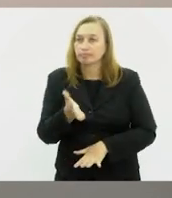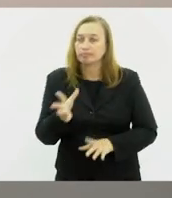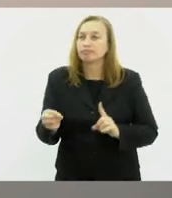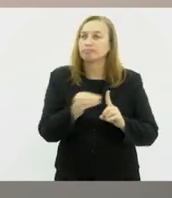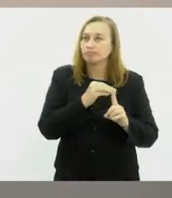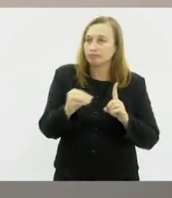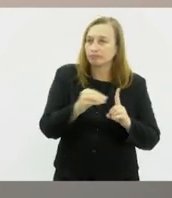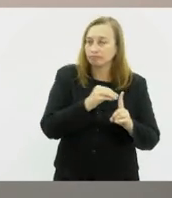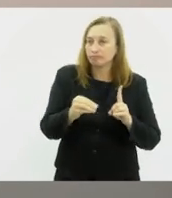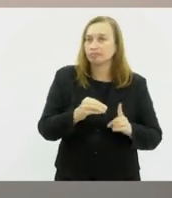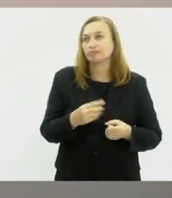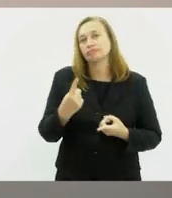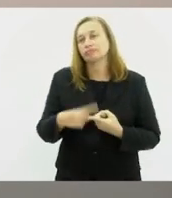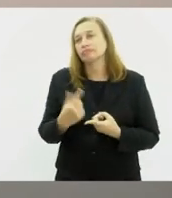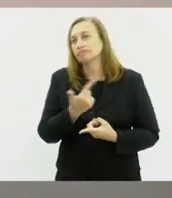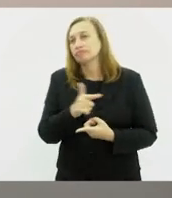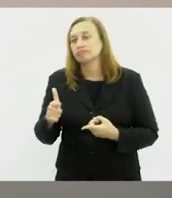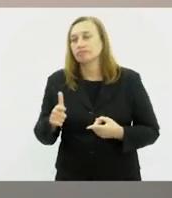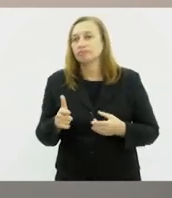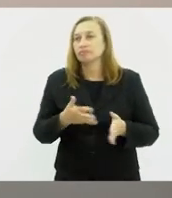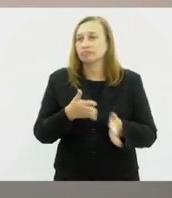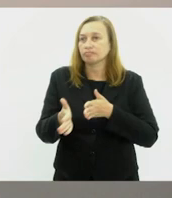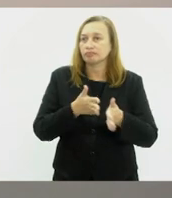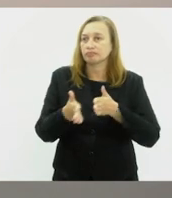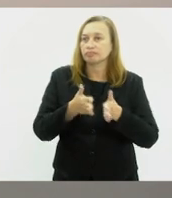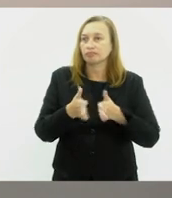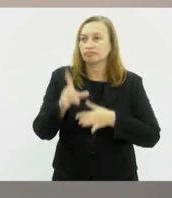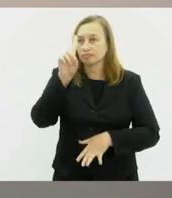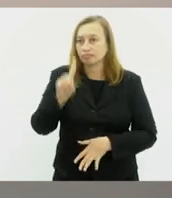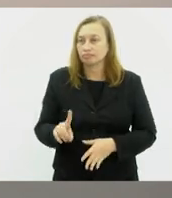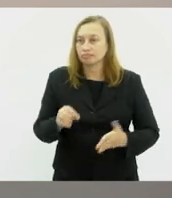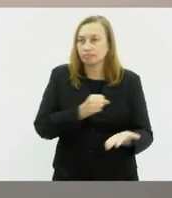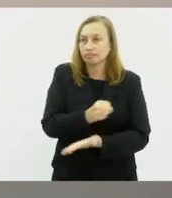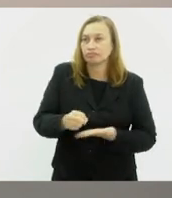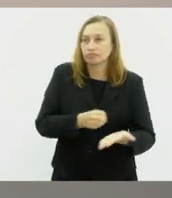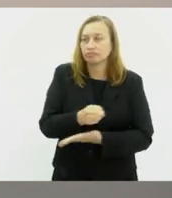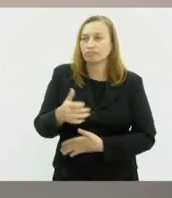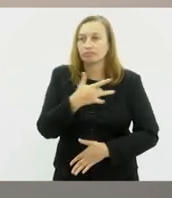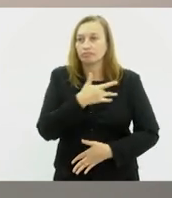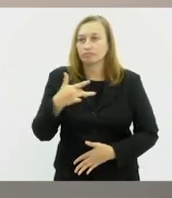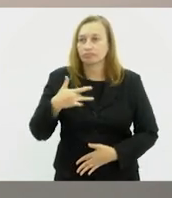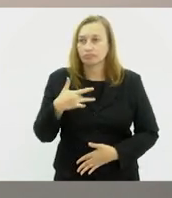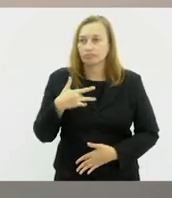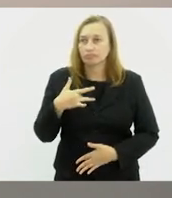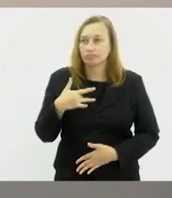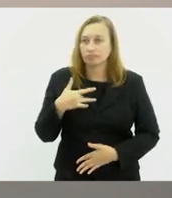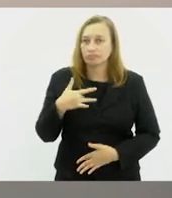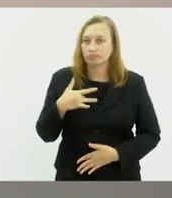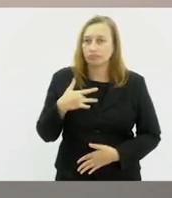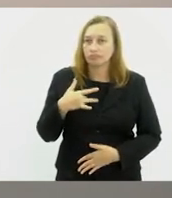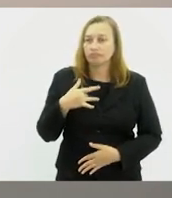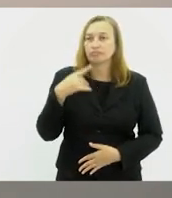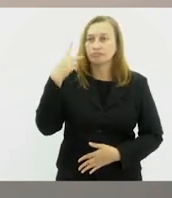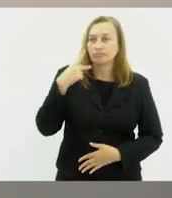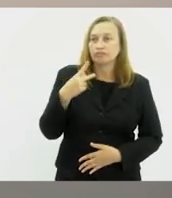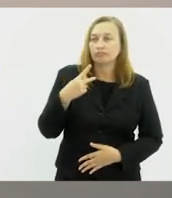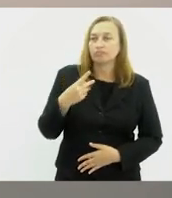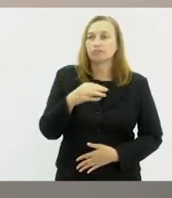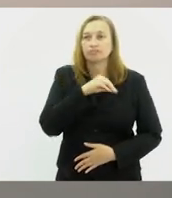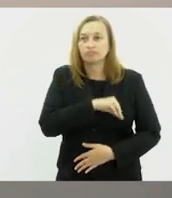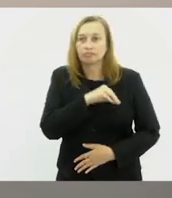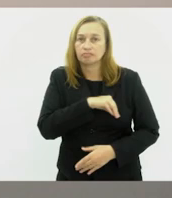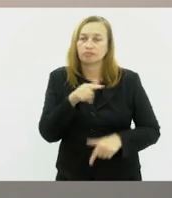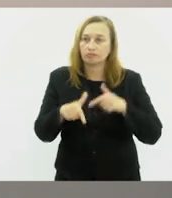vulnerabilizadas porque elas não têm acesso a direitos fundamentais que é o acesso à saúde acesso a a políticas de renda de